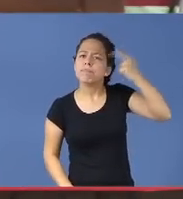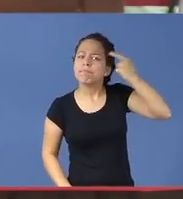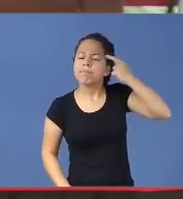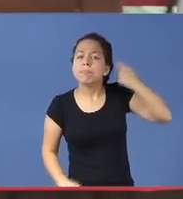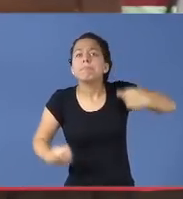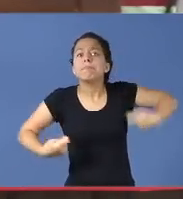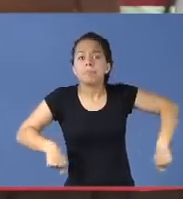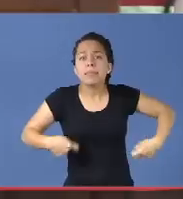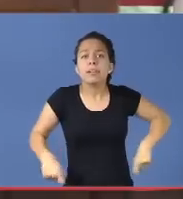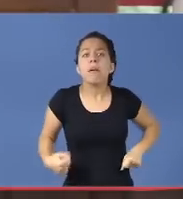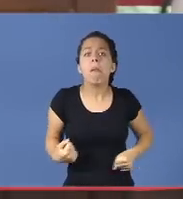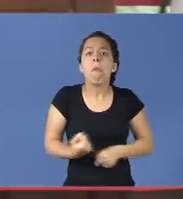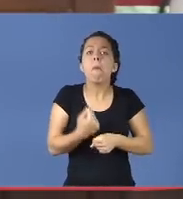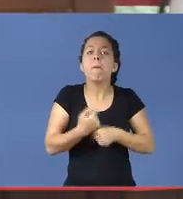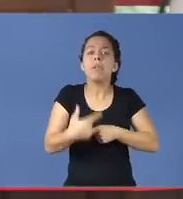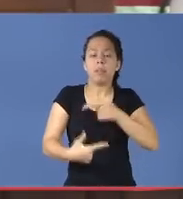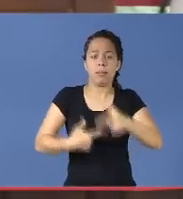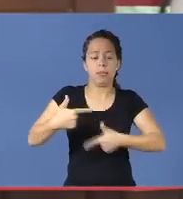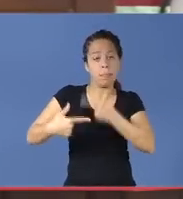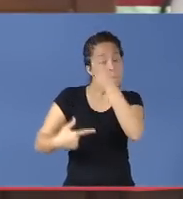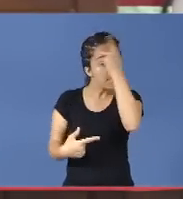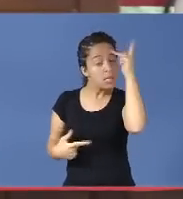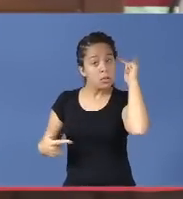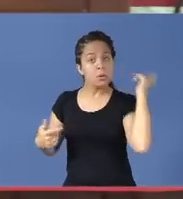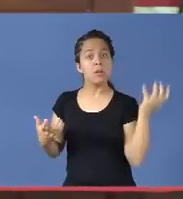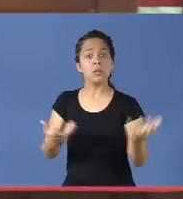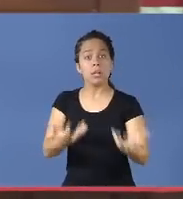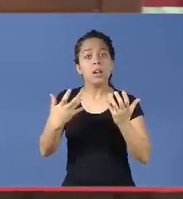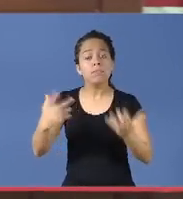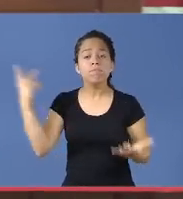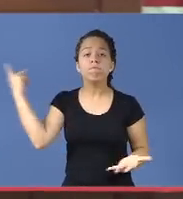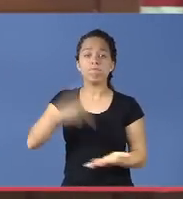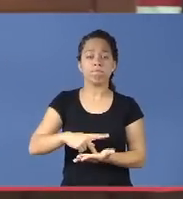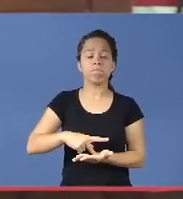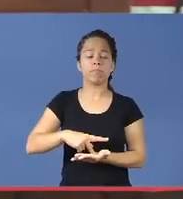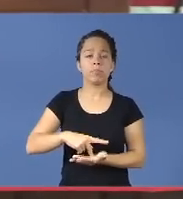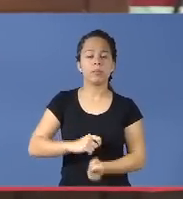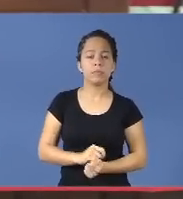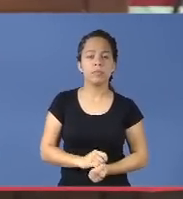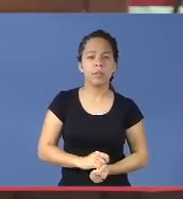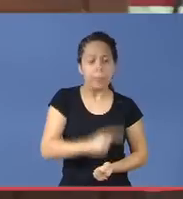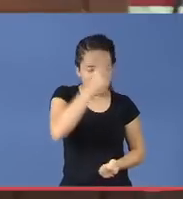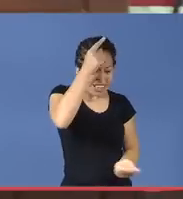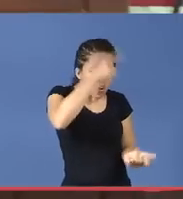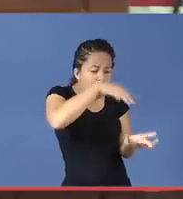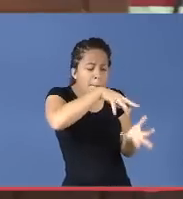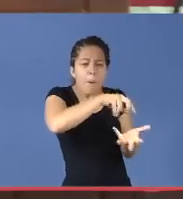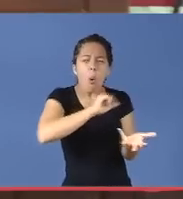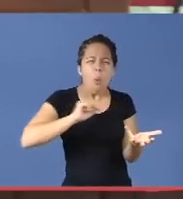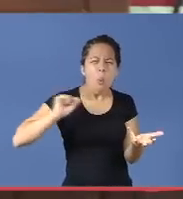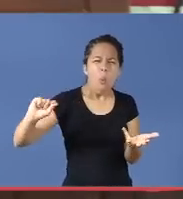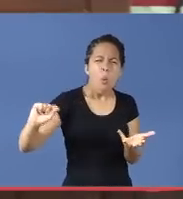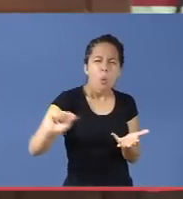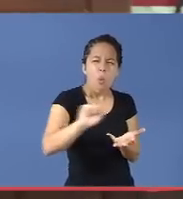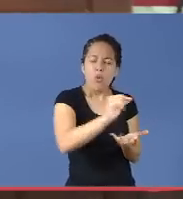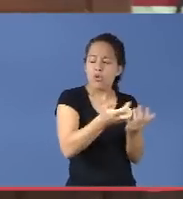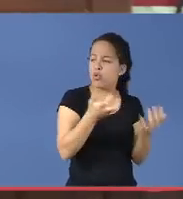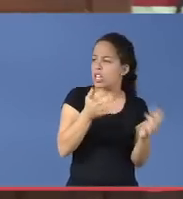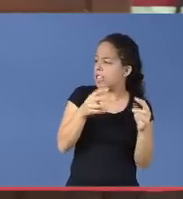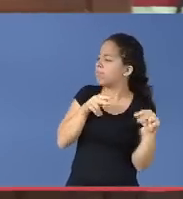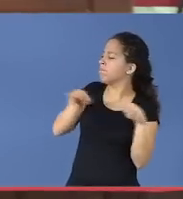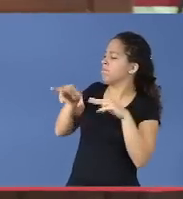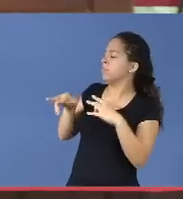obra e que está querendo, vindo de outros lugares. O mundo inteiro está voltado para essa obra. E nós aqui